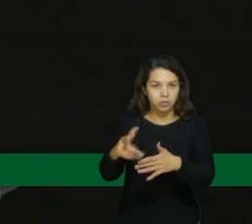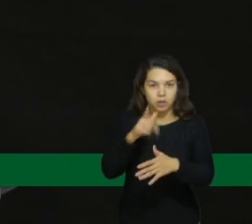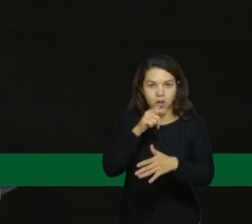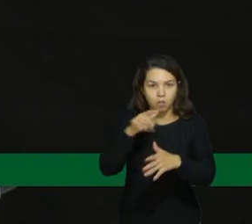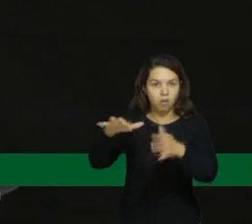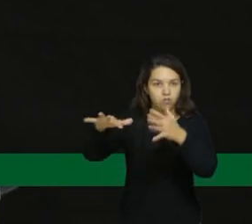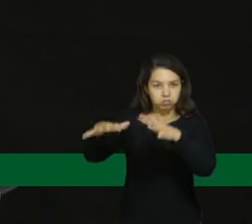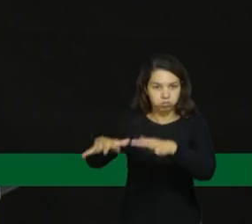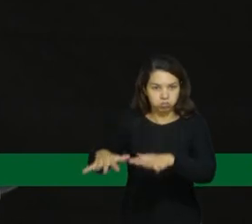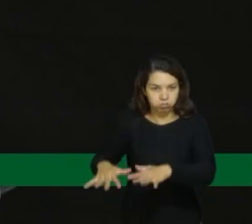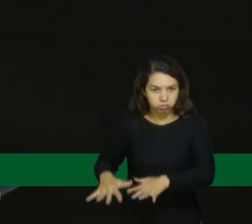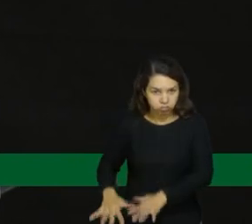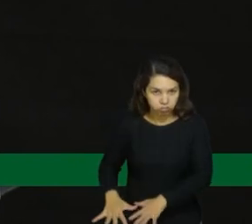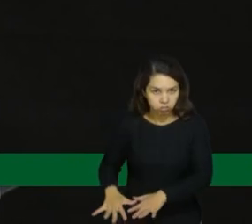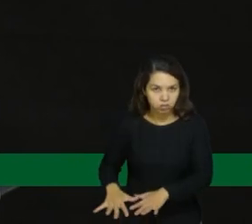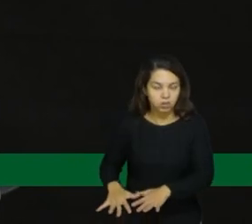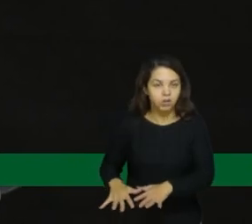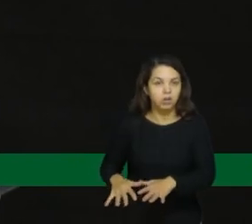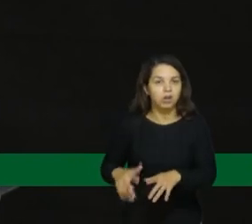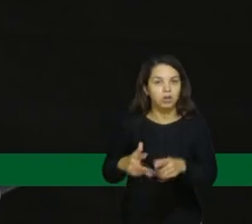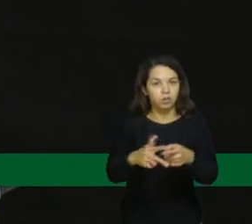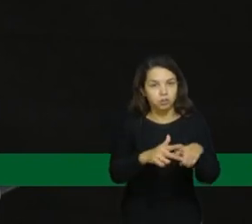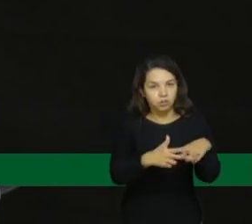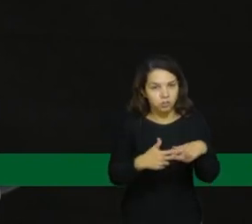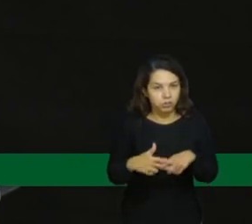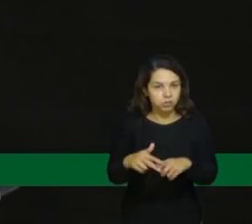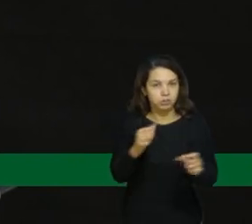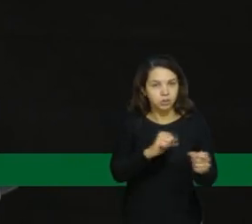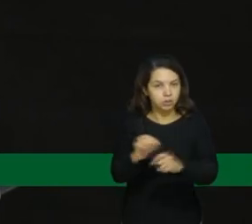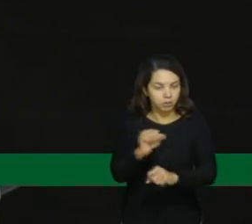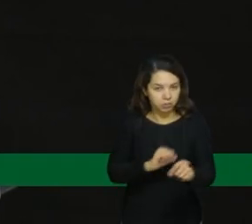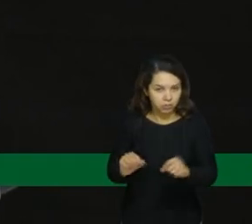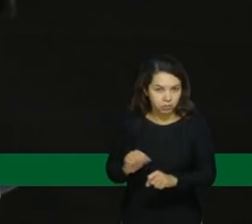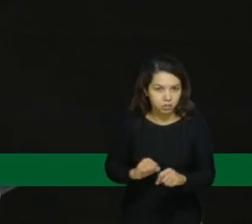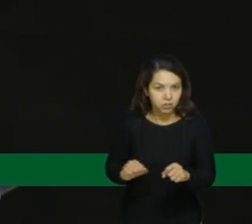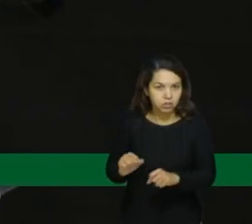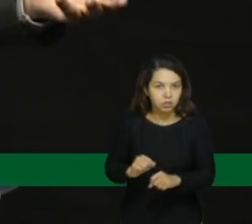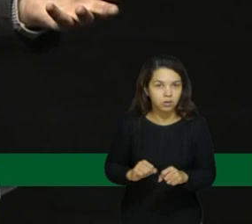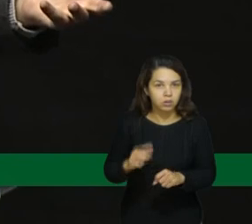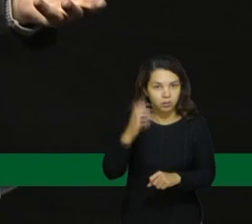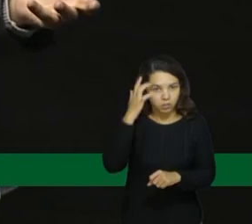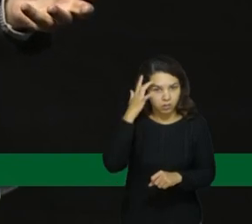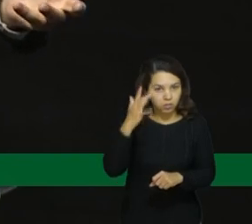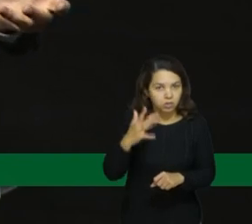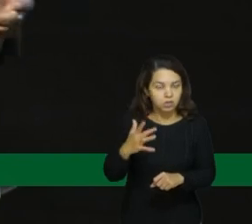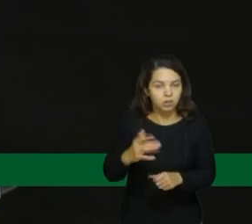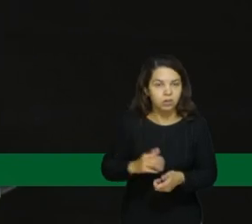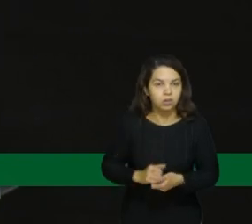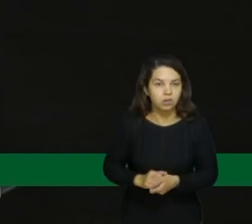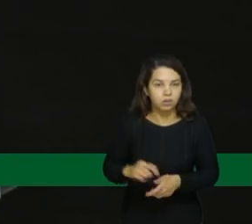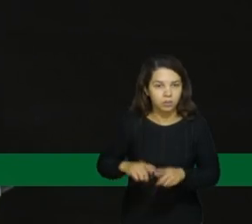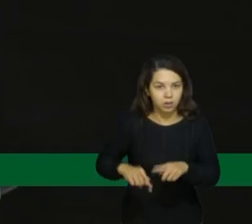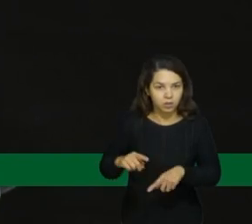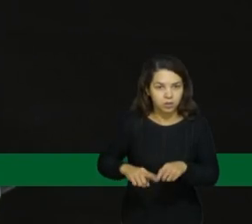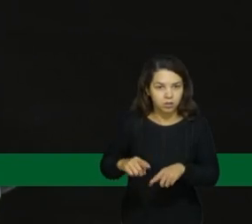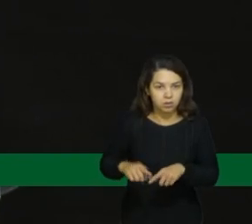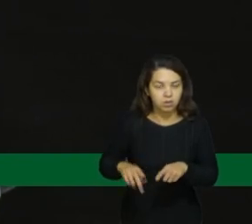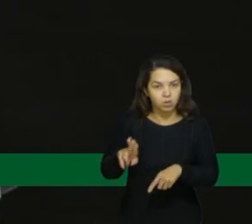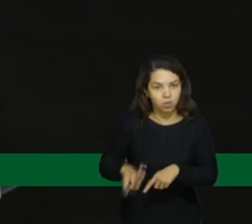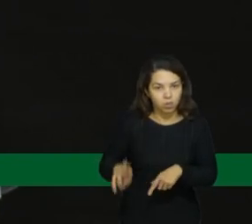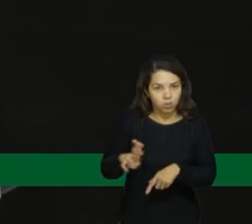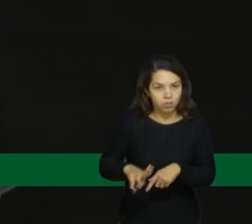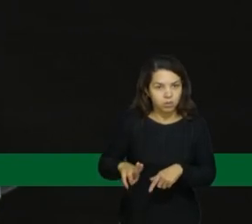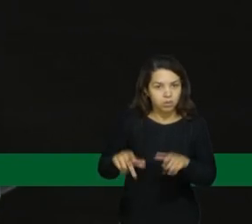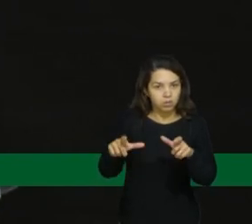da prefeitura recuperam o local, fazem a limpeza, o que é facilitado pelo próprio material que é empregado